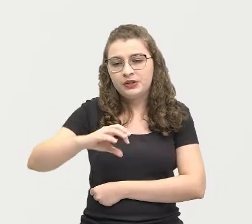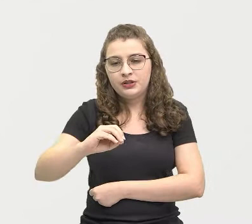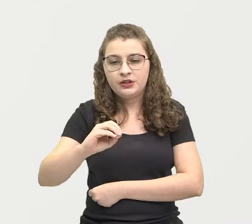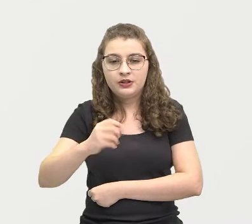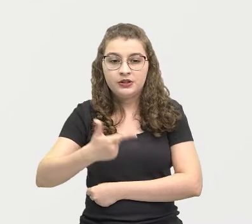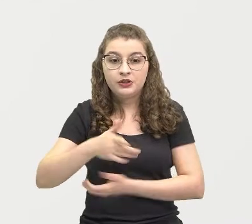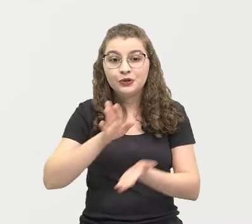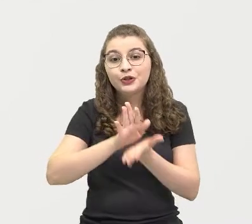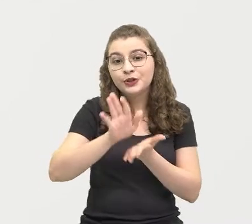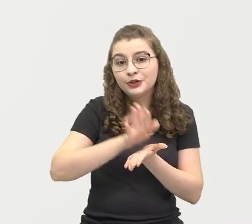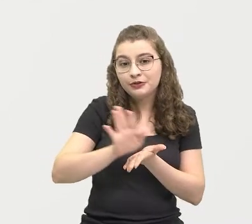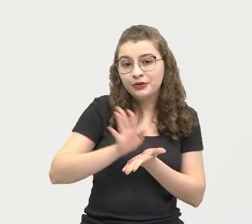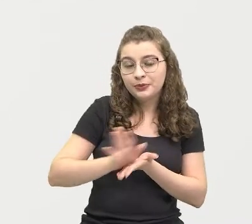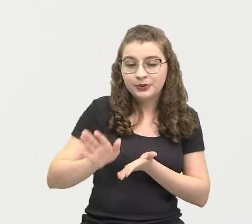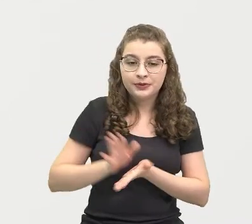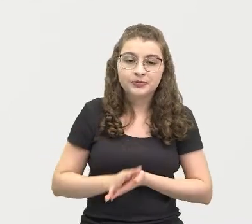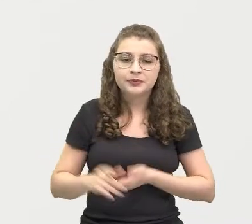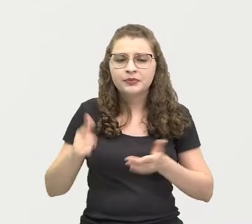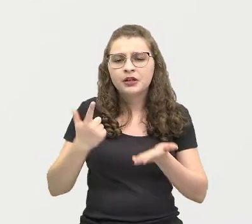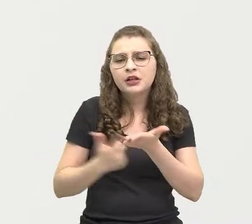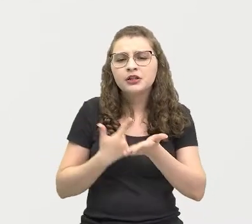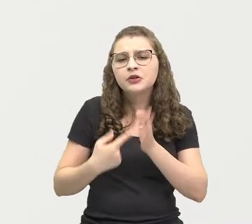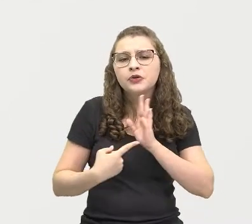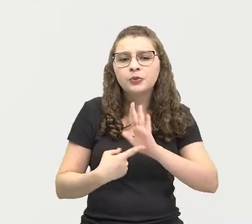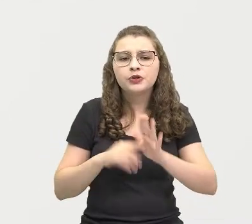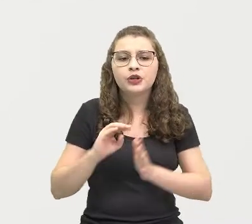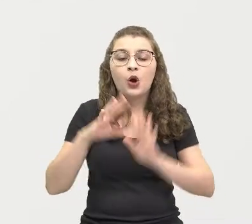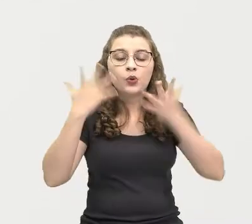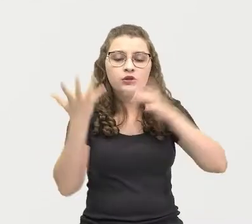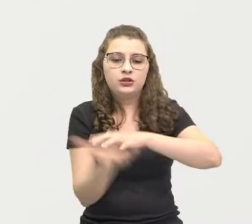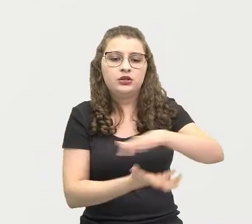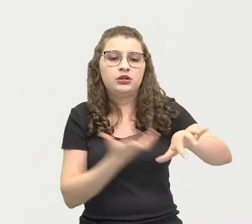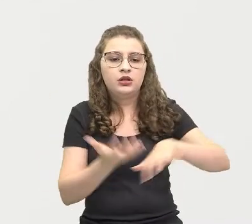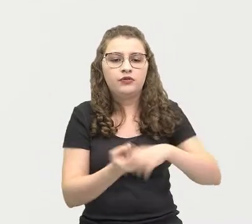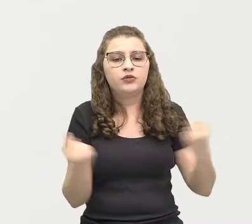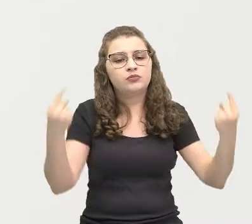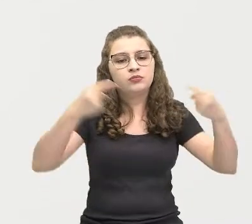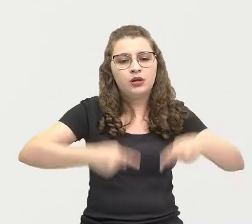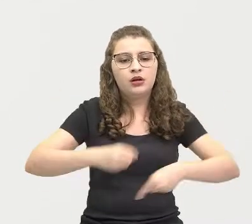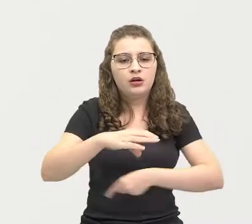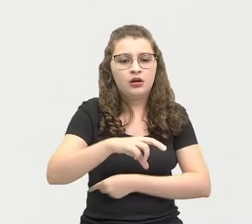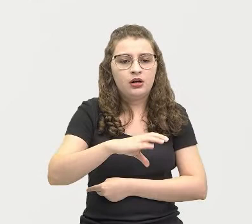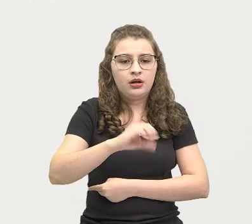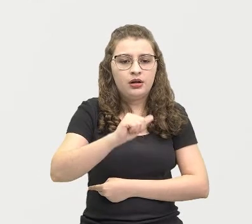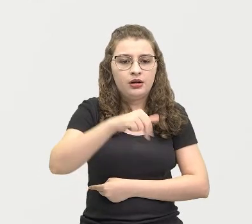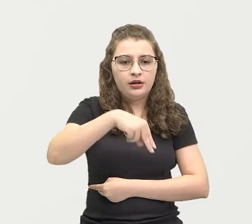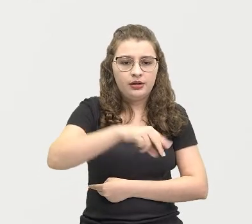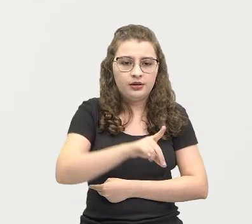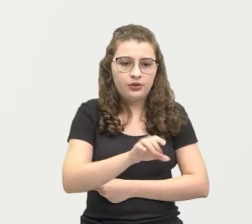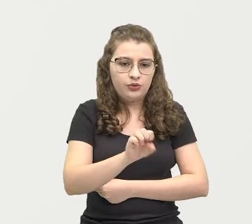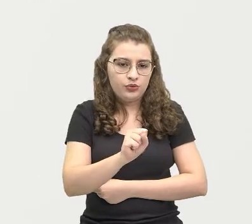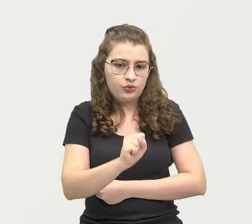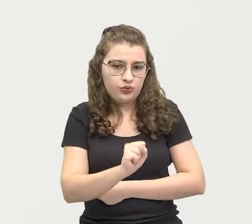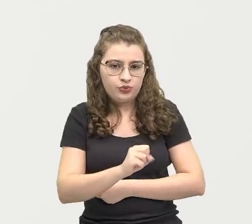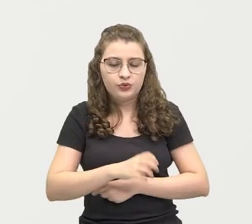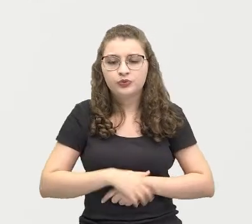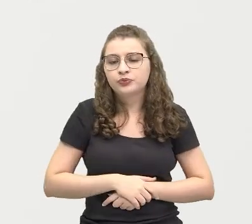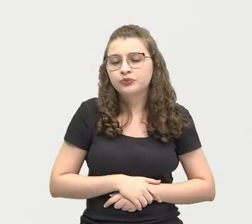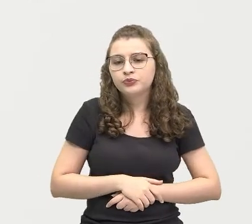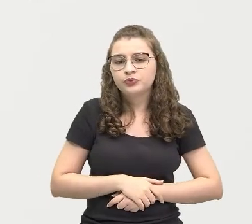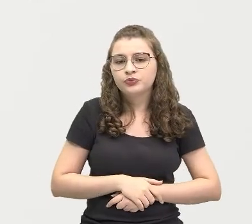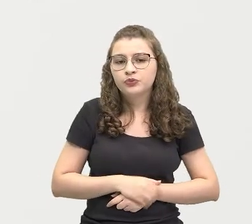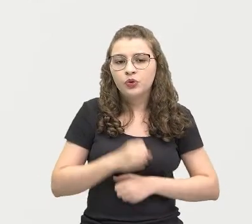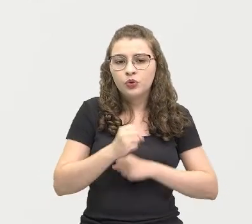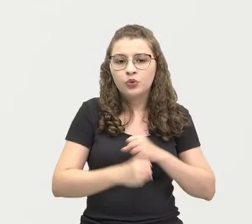1902, ó, Os Sertões narra o acontecimento da Guerra de Canudos. Lá o acontecimento que ele foi cobrir.